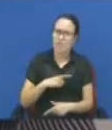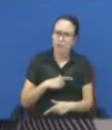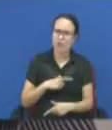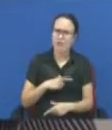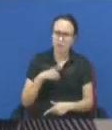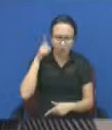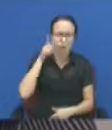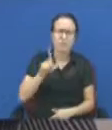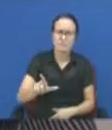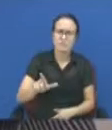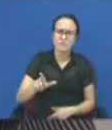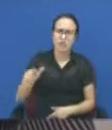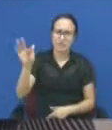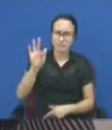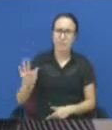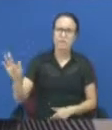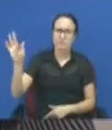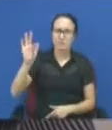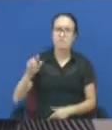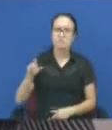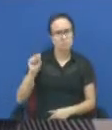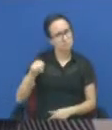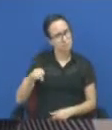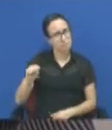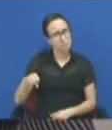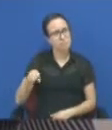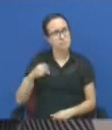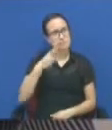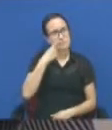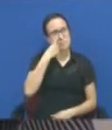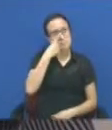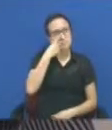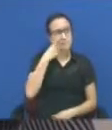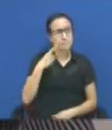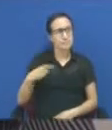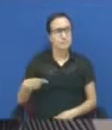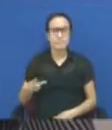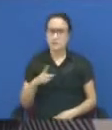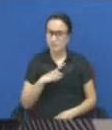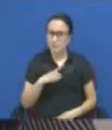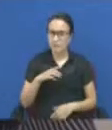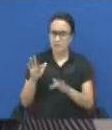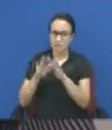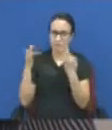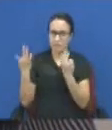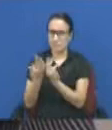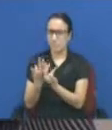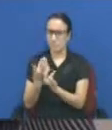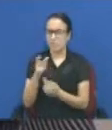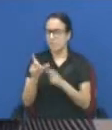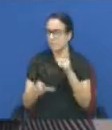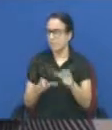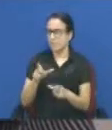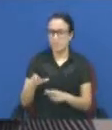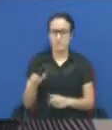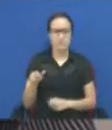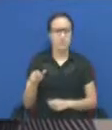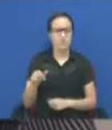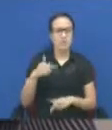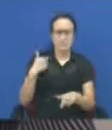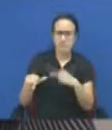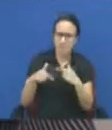faculdade. Eu tenho na minha família hoje pessoas que são trabalhadores fazendo faculdade. No passado não existia isso,